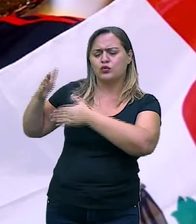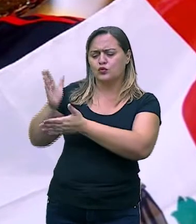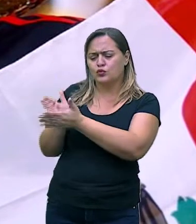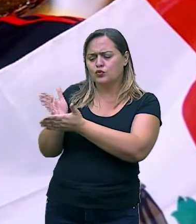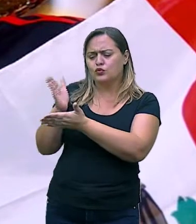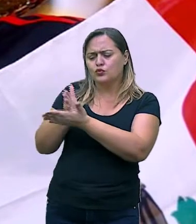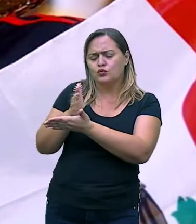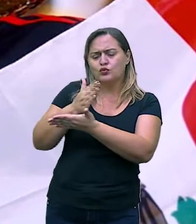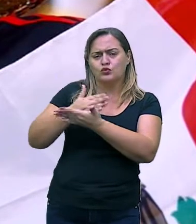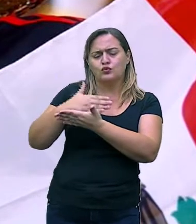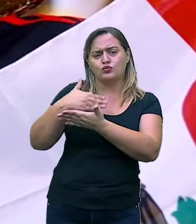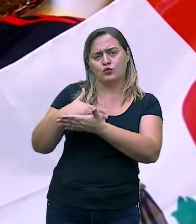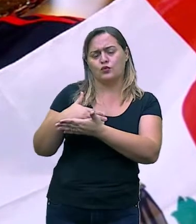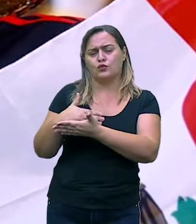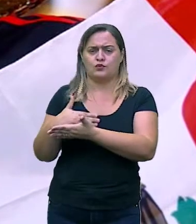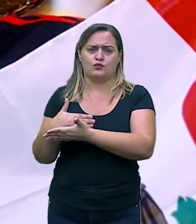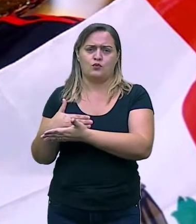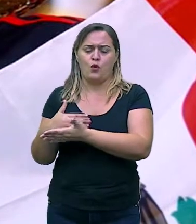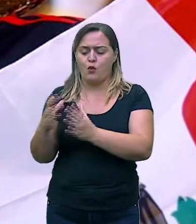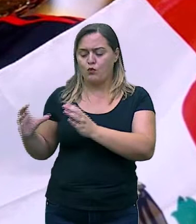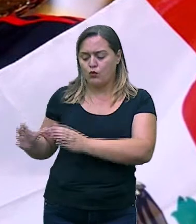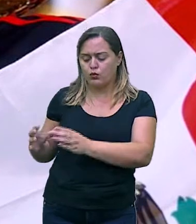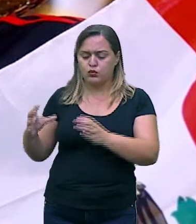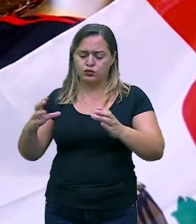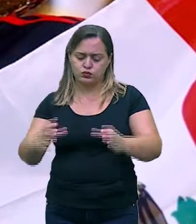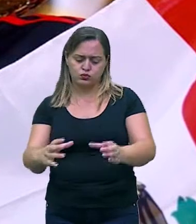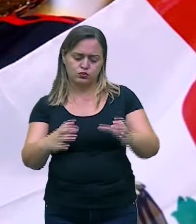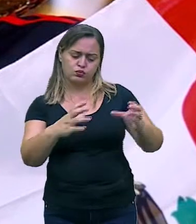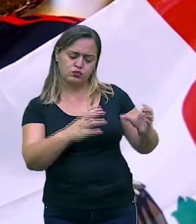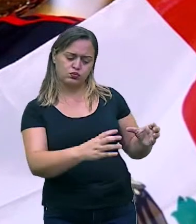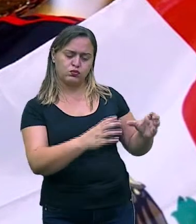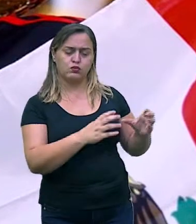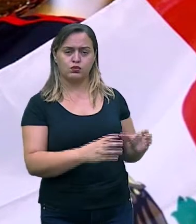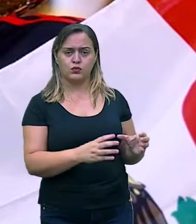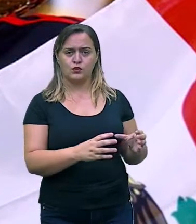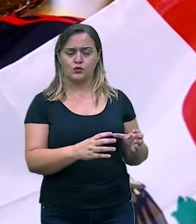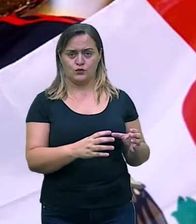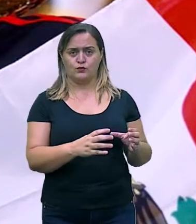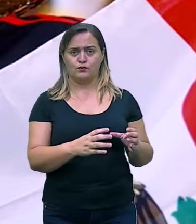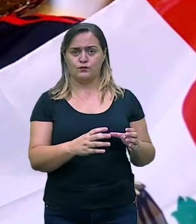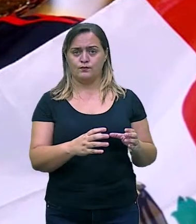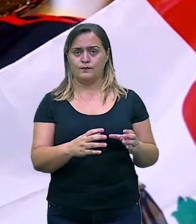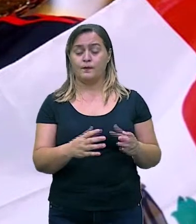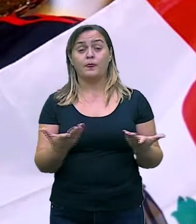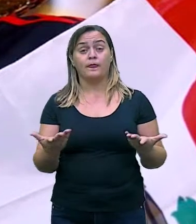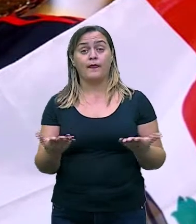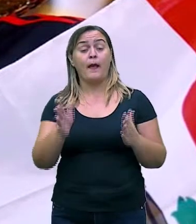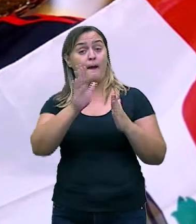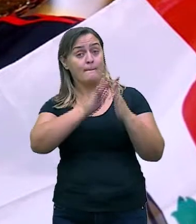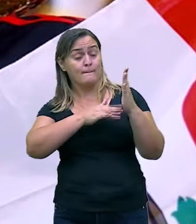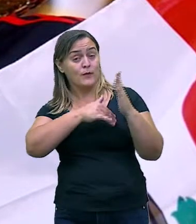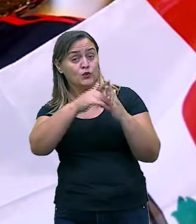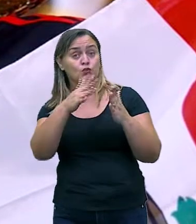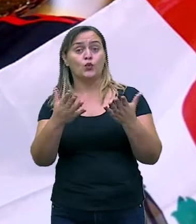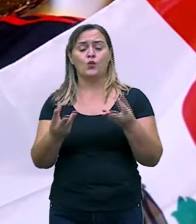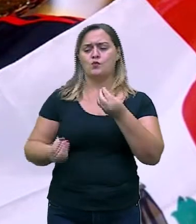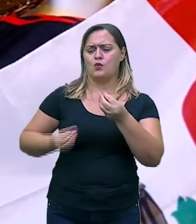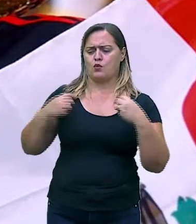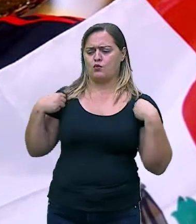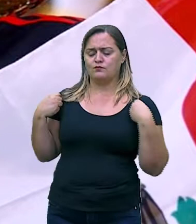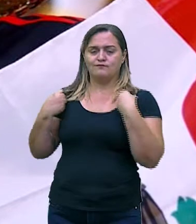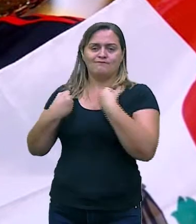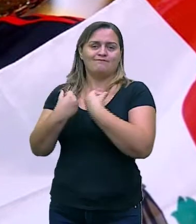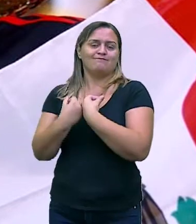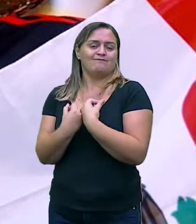né, ou vamos dizer assim, por grupos sociais, ali também a pintura, a forma de se vestir, a forma de